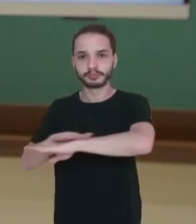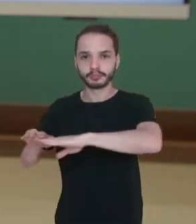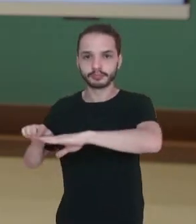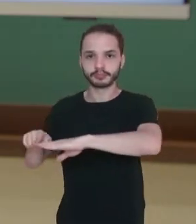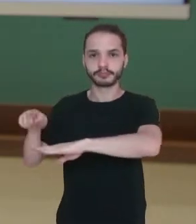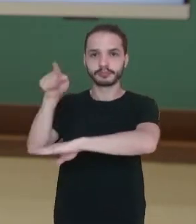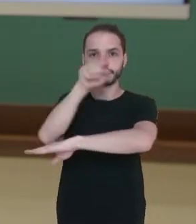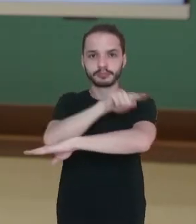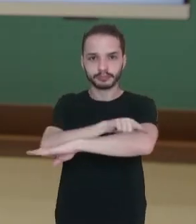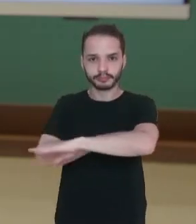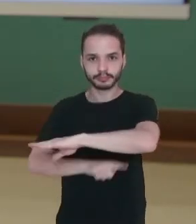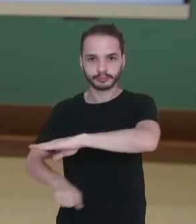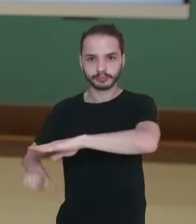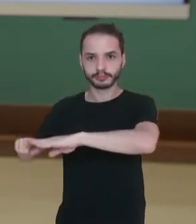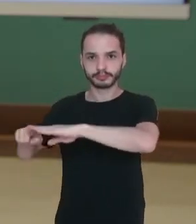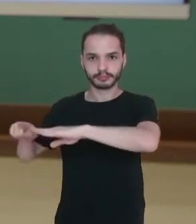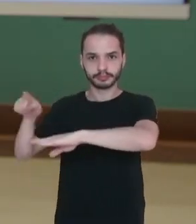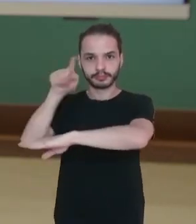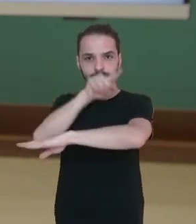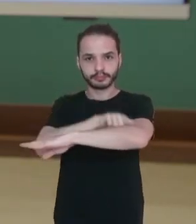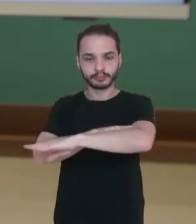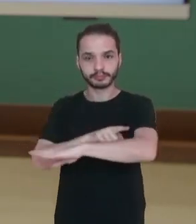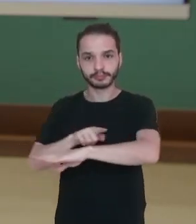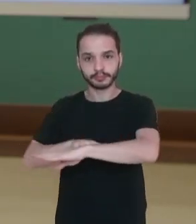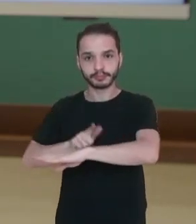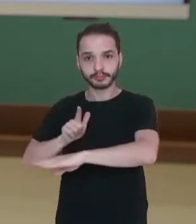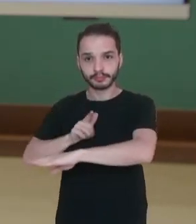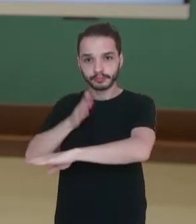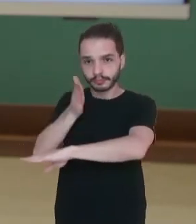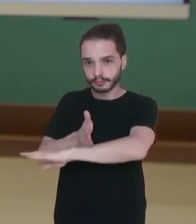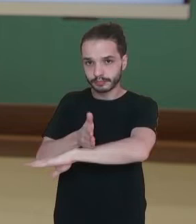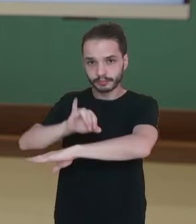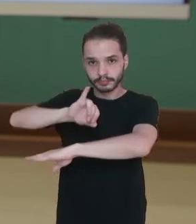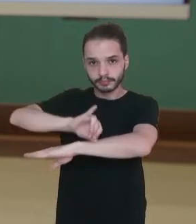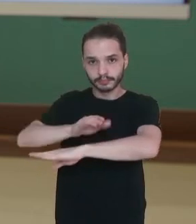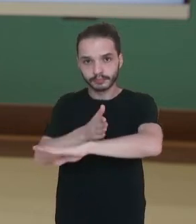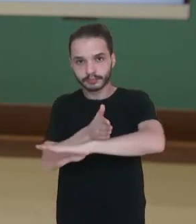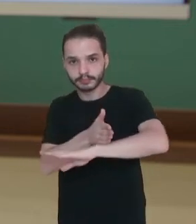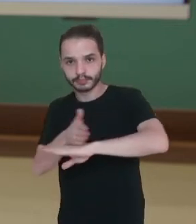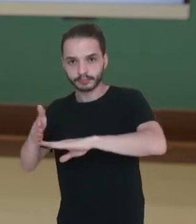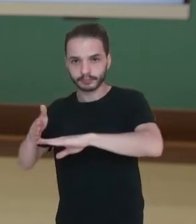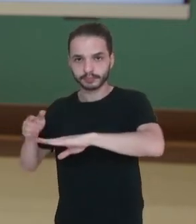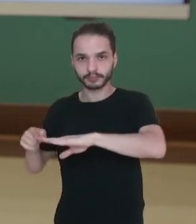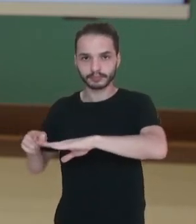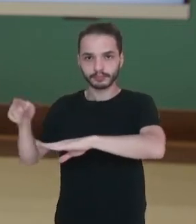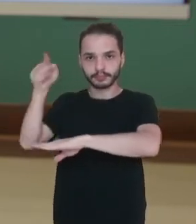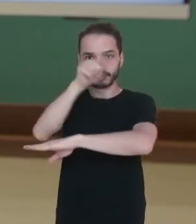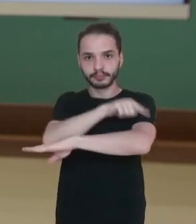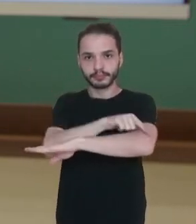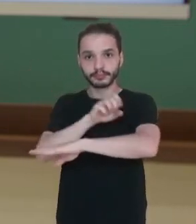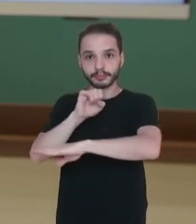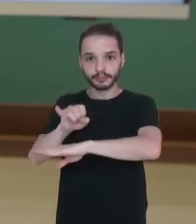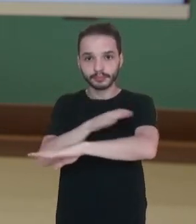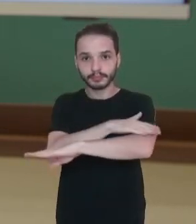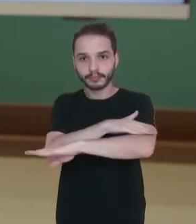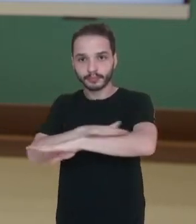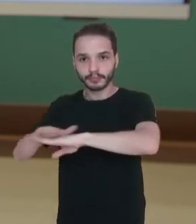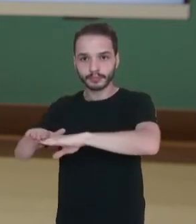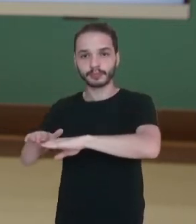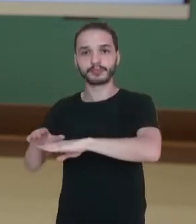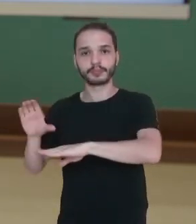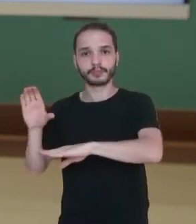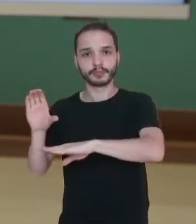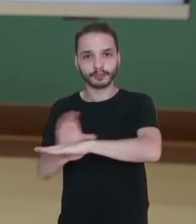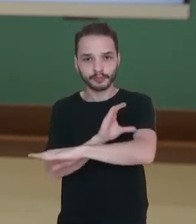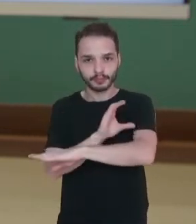no primeiro slide a gente falou que o raio é do centro até a extremidade. Quando eu prolongo este raio, então